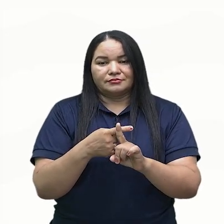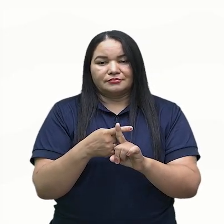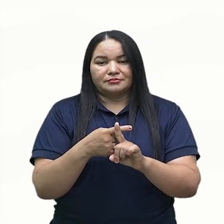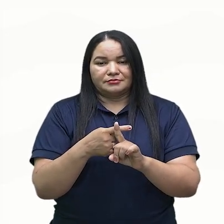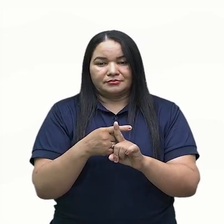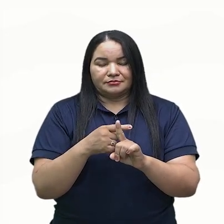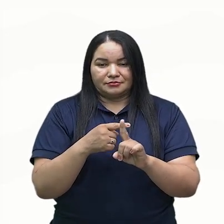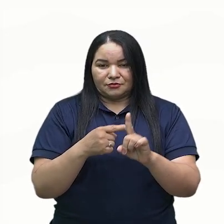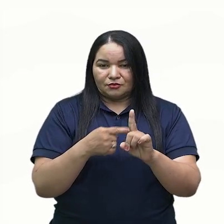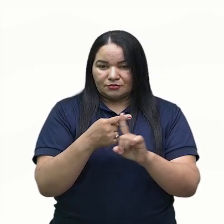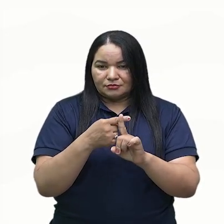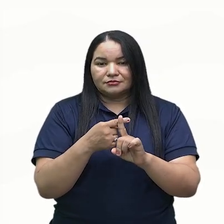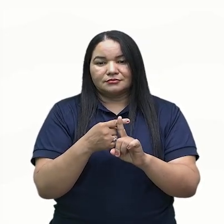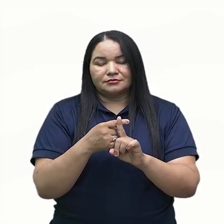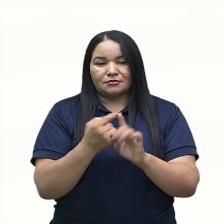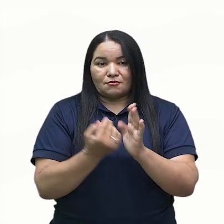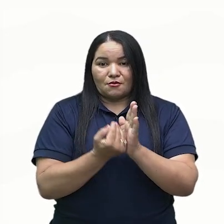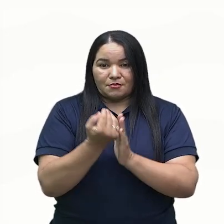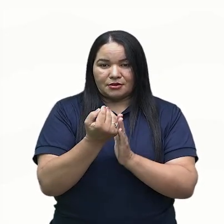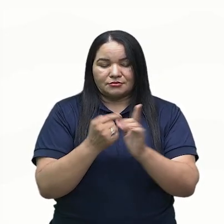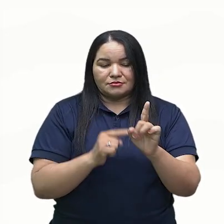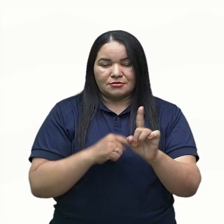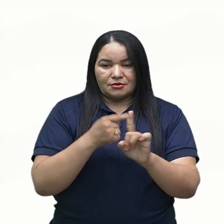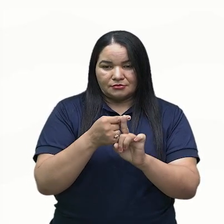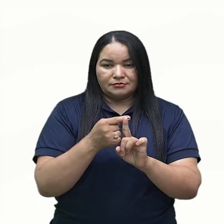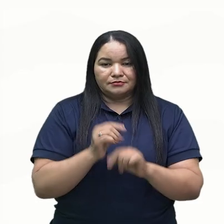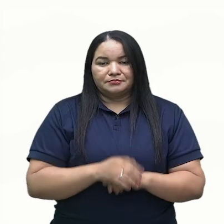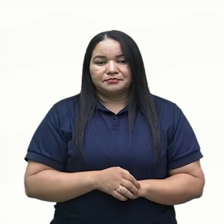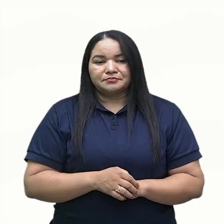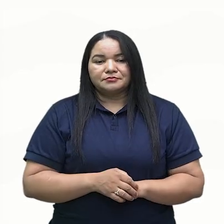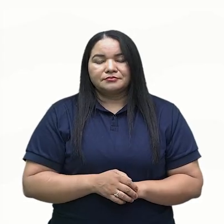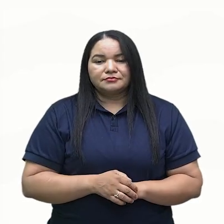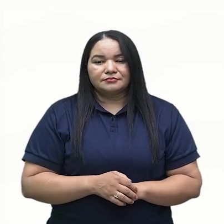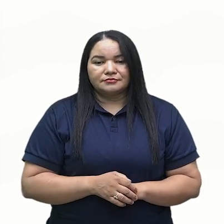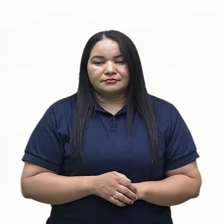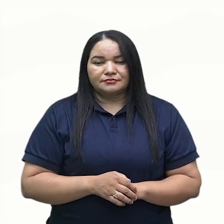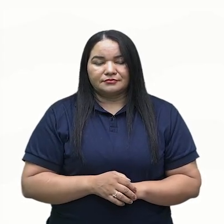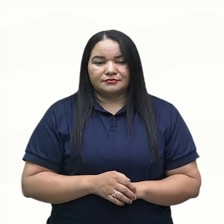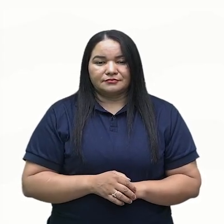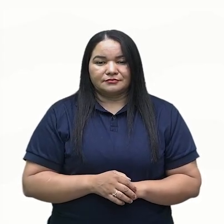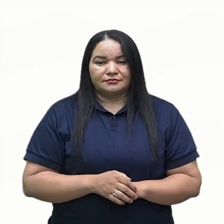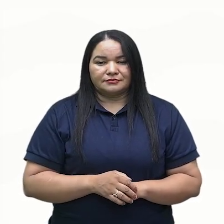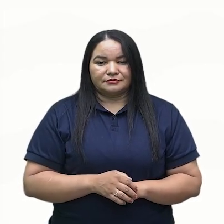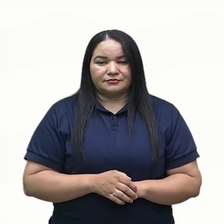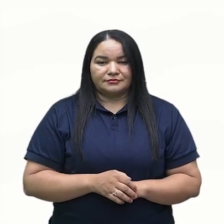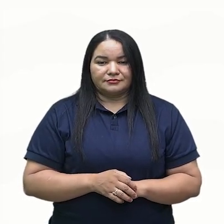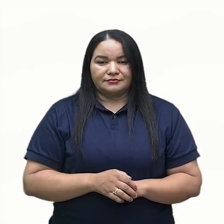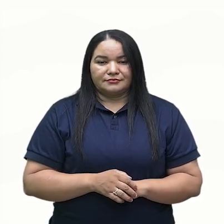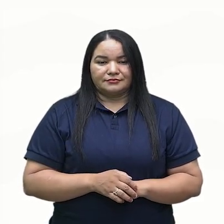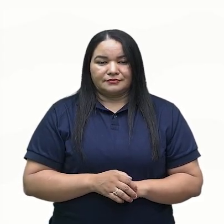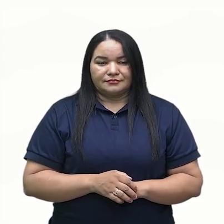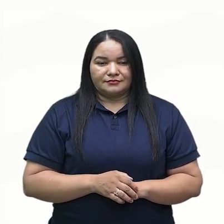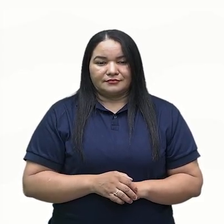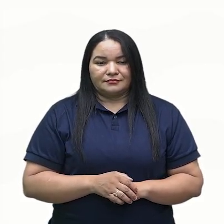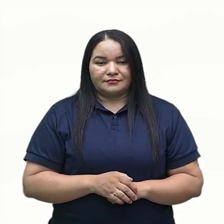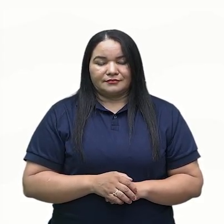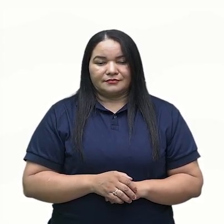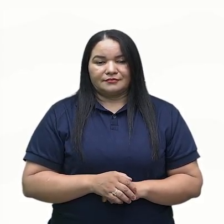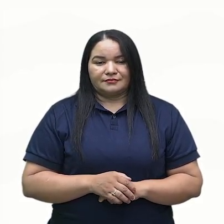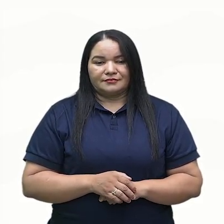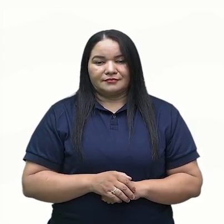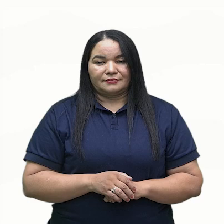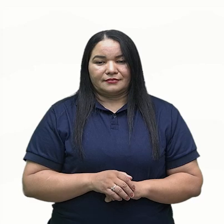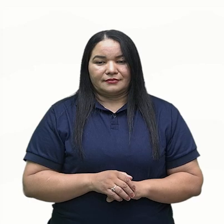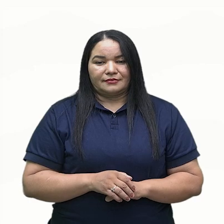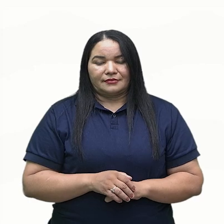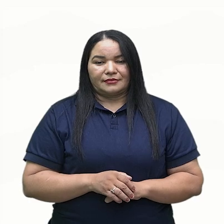sofrer um acréscimo, eu vou fazer o seguinte, então, ó. Eu vou pegar, deixa eu só apagar aqui, fica melhor. Eu vou mudar,